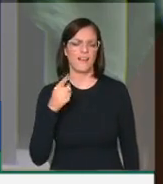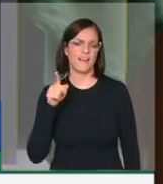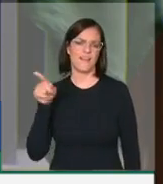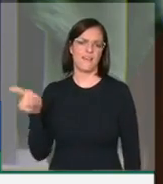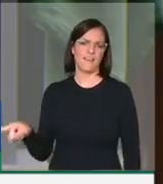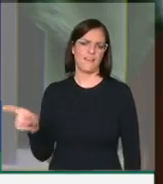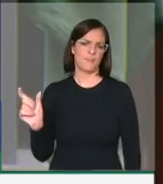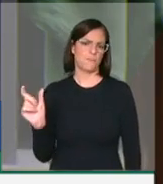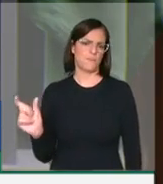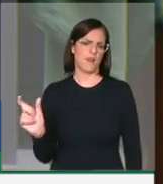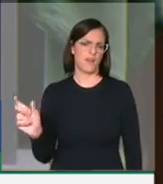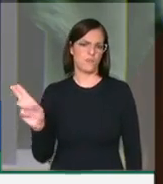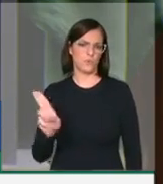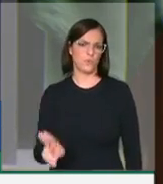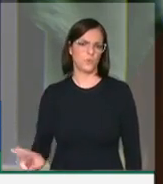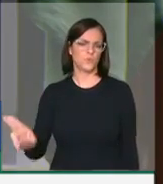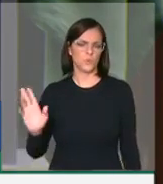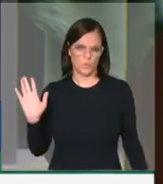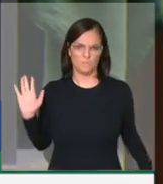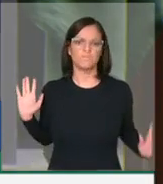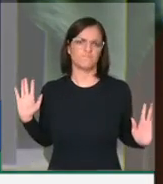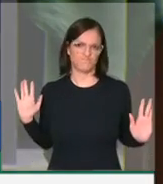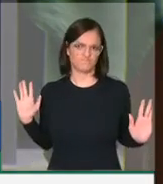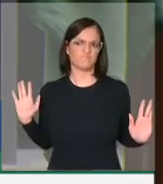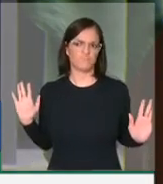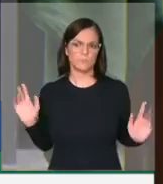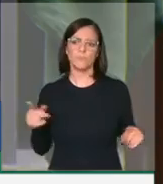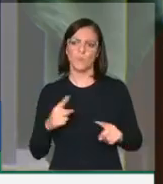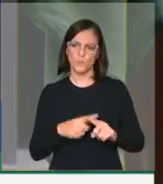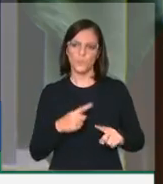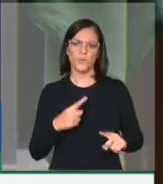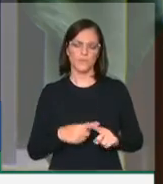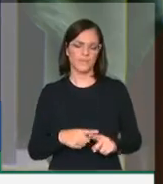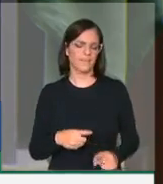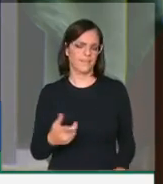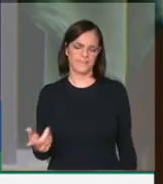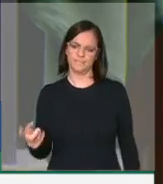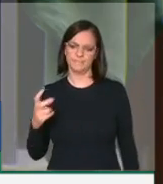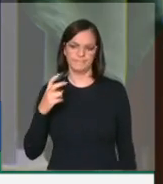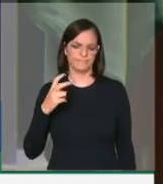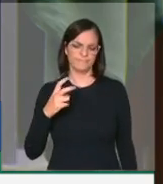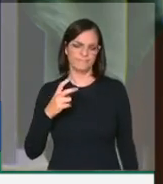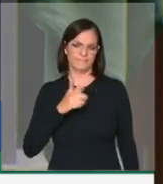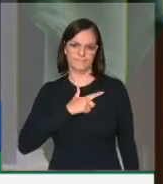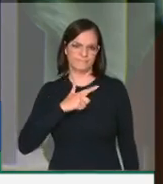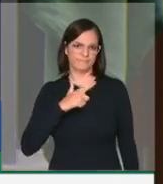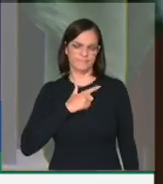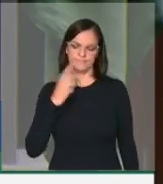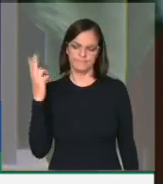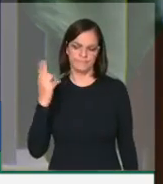ministro general Heleno se dirigiu a esta casa, porque é uma palavra impublicável. É